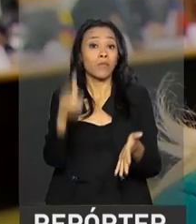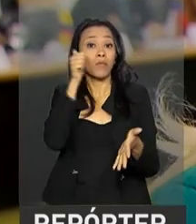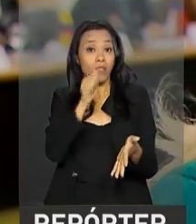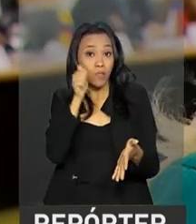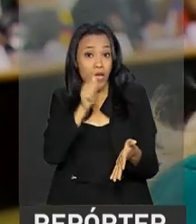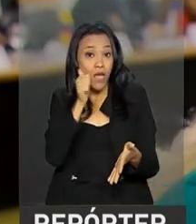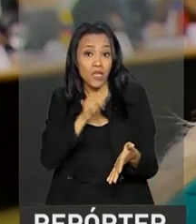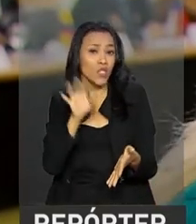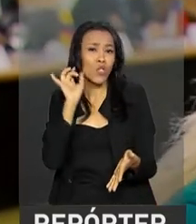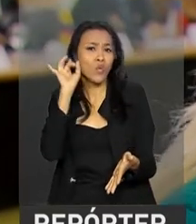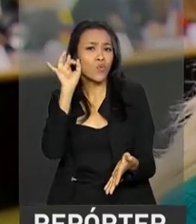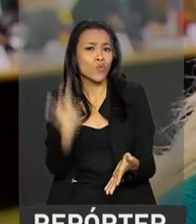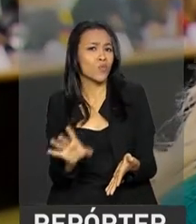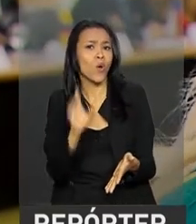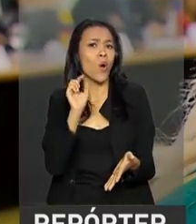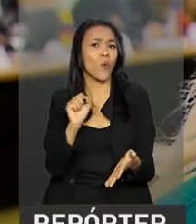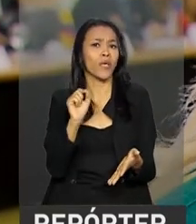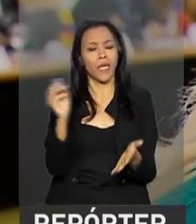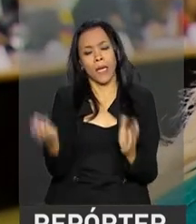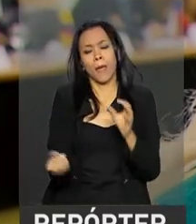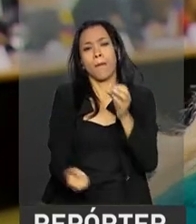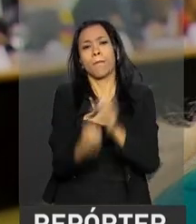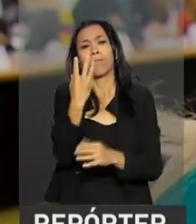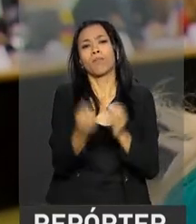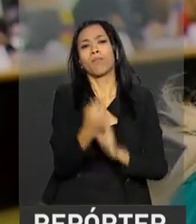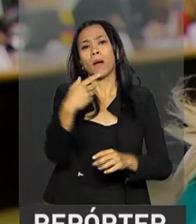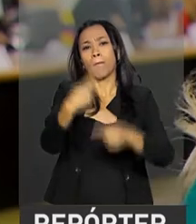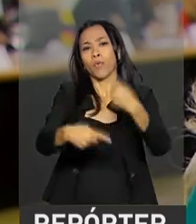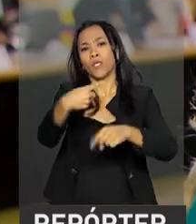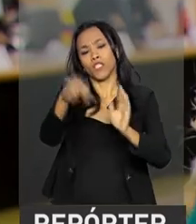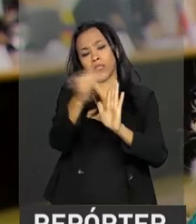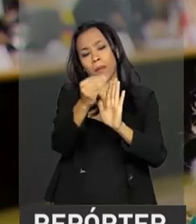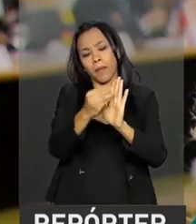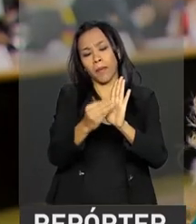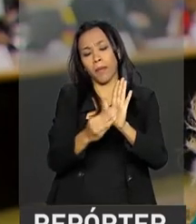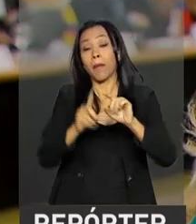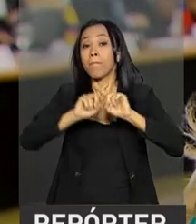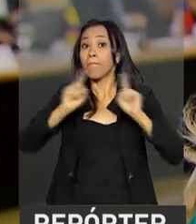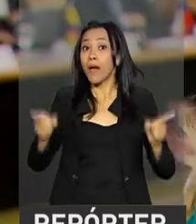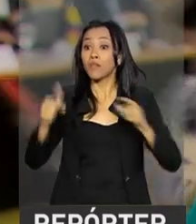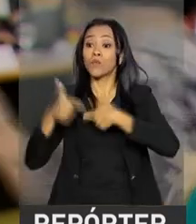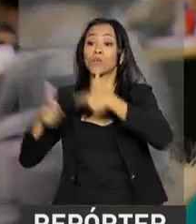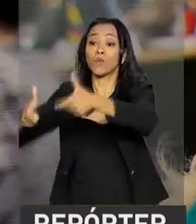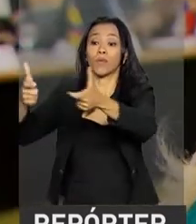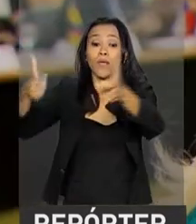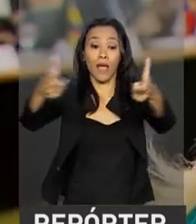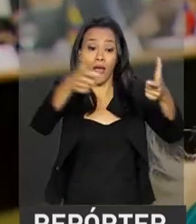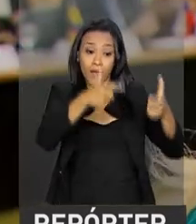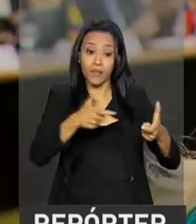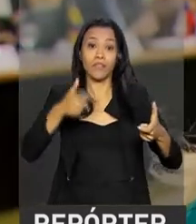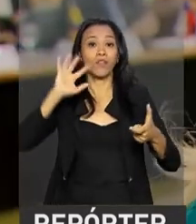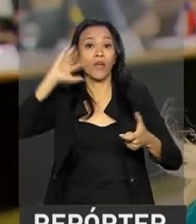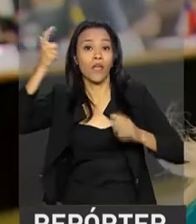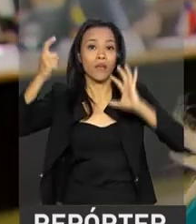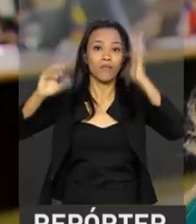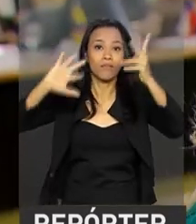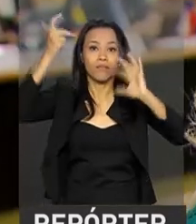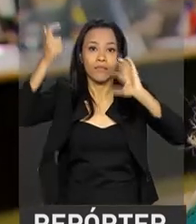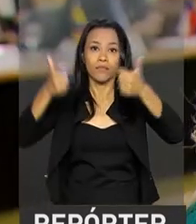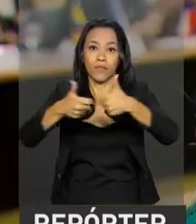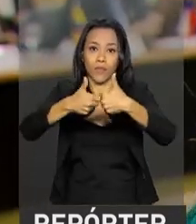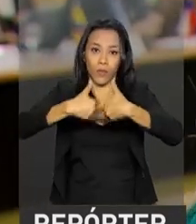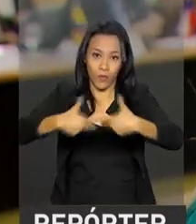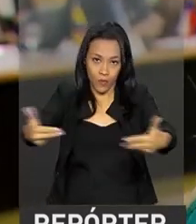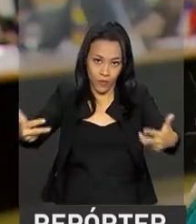não somente na formulação de políticas públicas mas nos espaços onde são tomadas as decisões do euro onde se